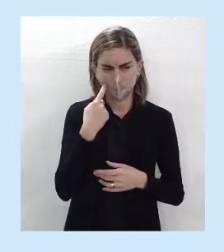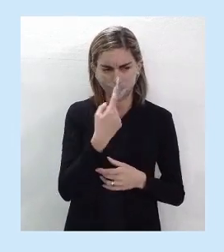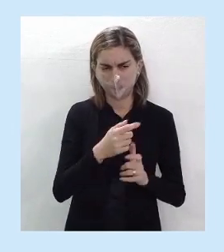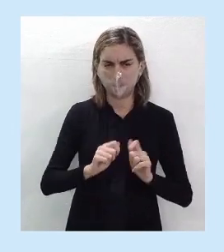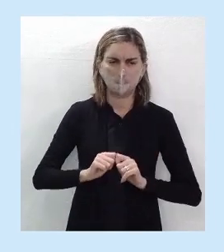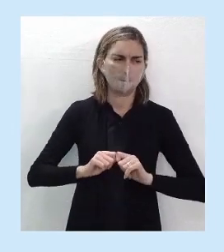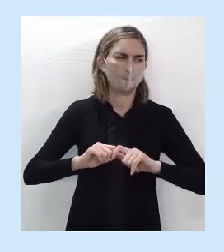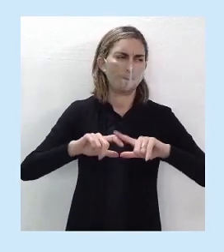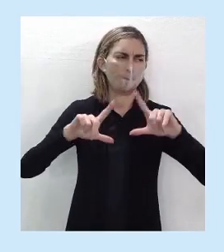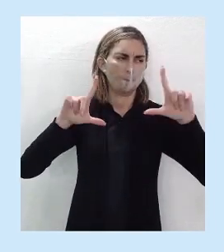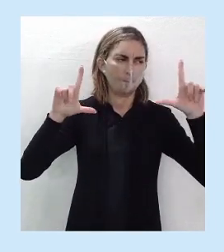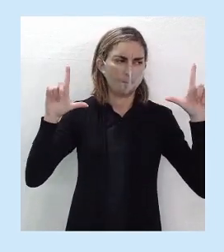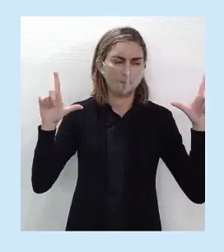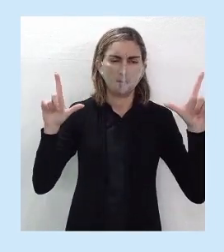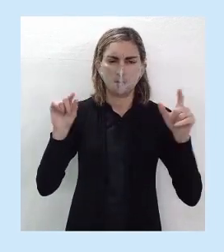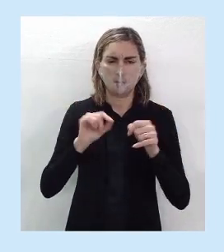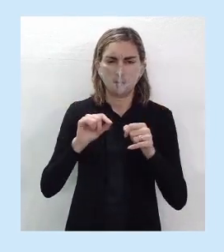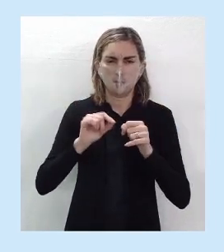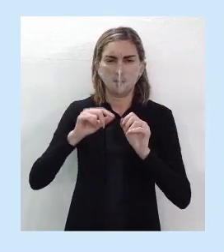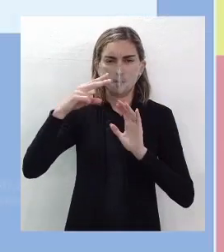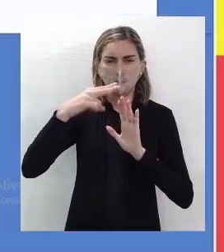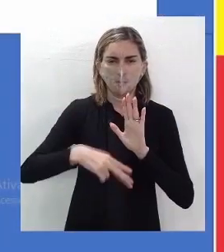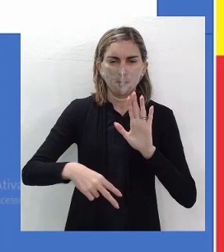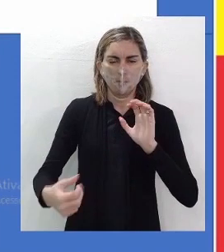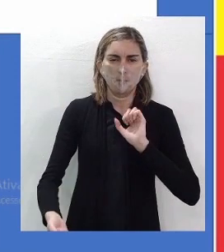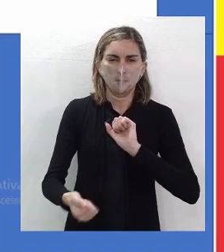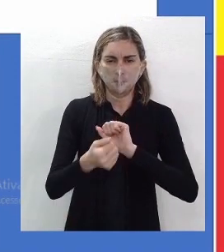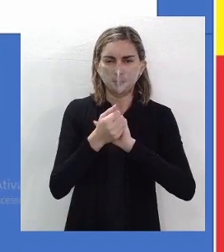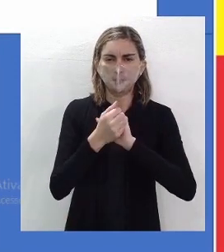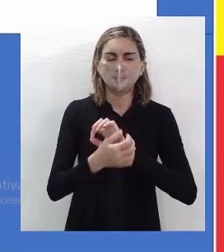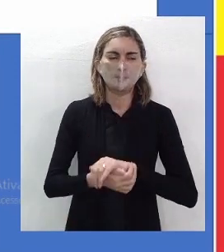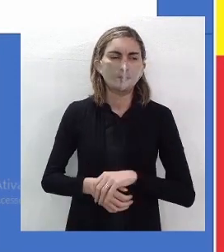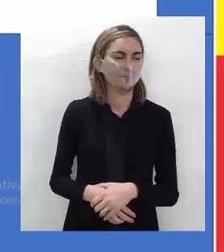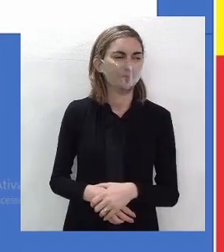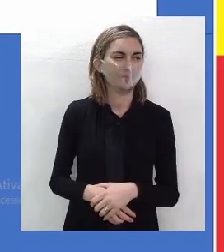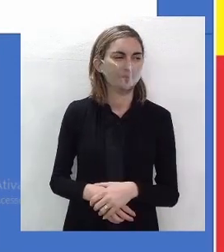para você agora para a gente fazer essa leitura juntos.